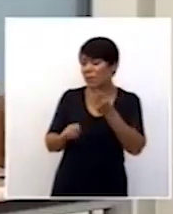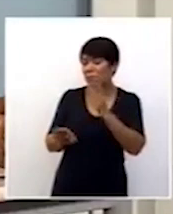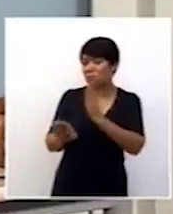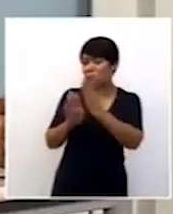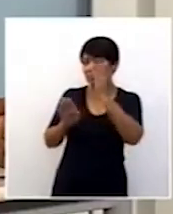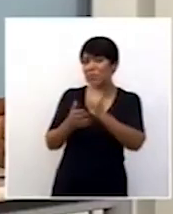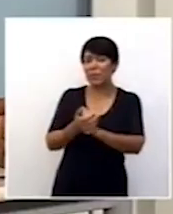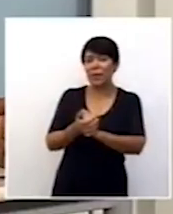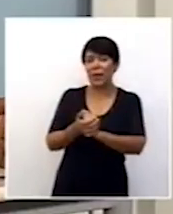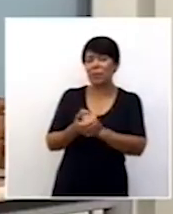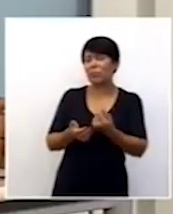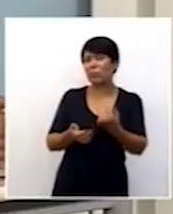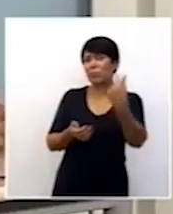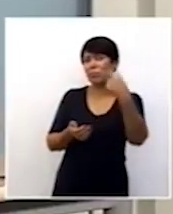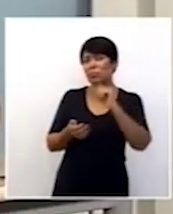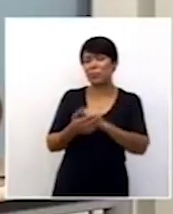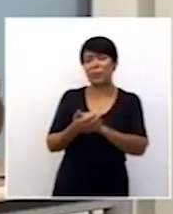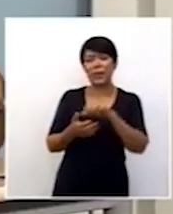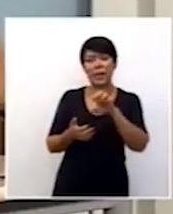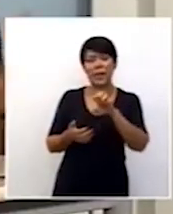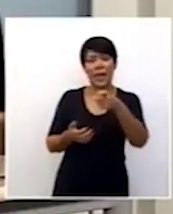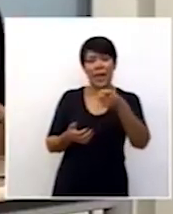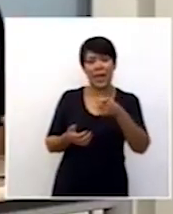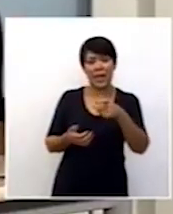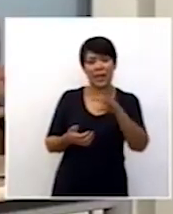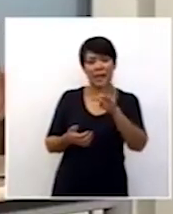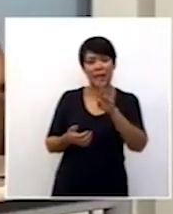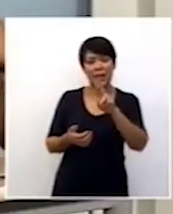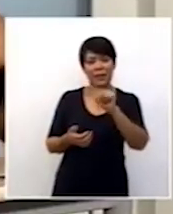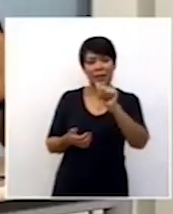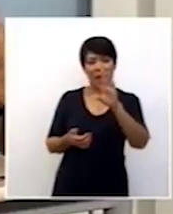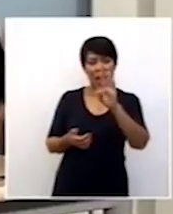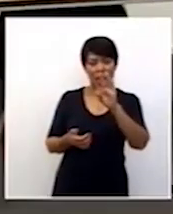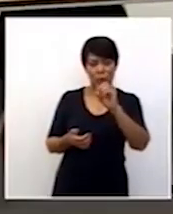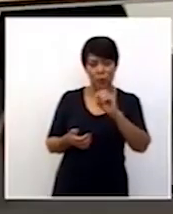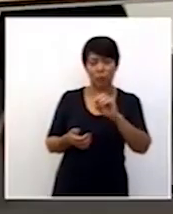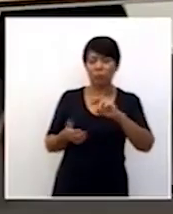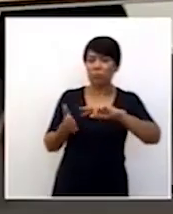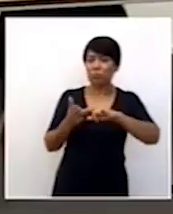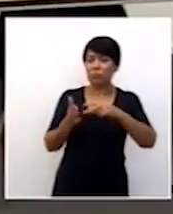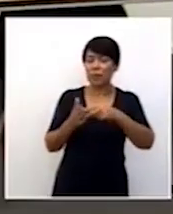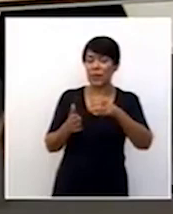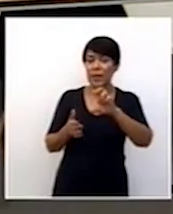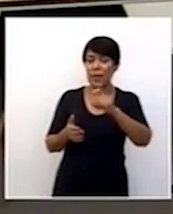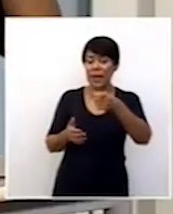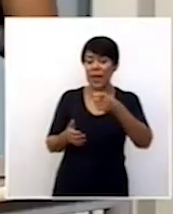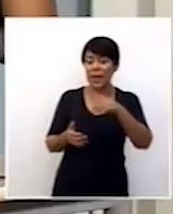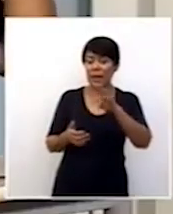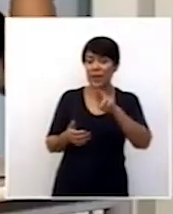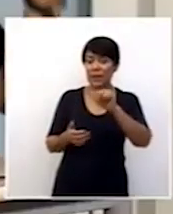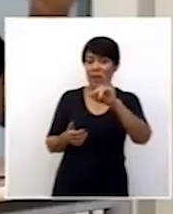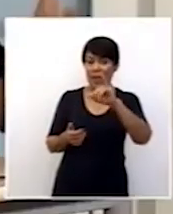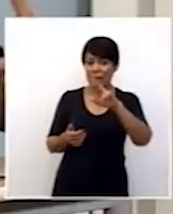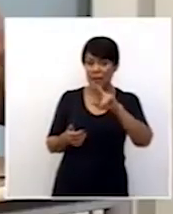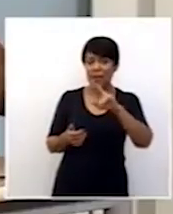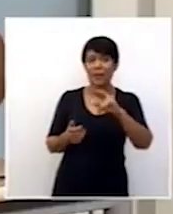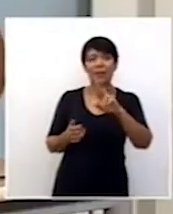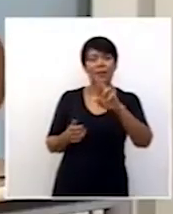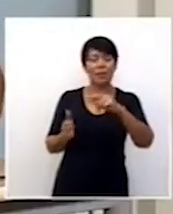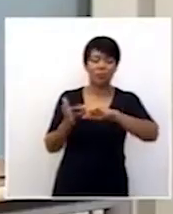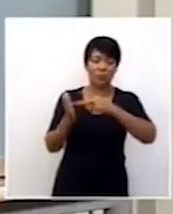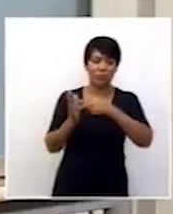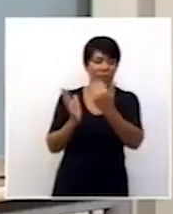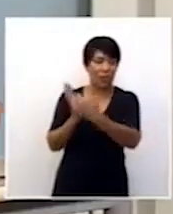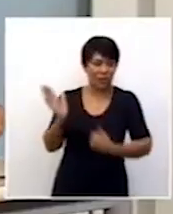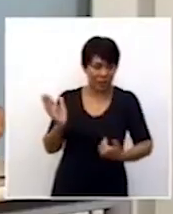dela. Extratos vem de extrair, extração, então são alguns trechos, alguns